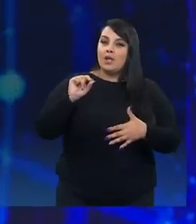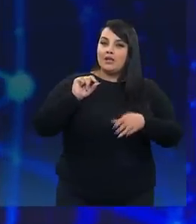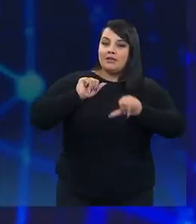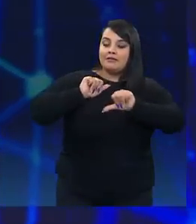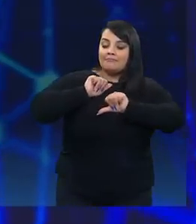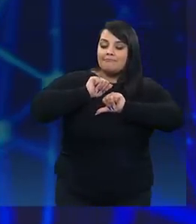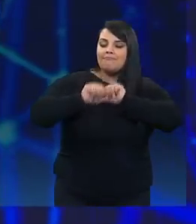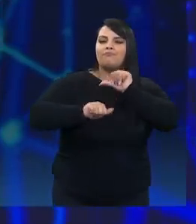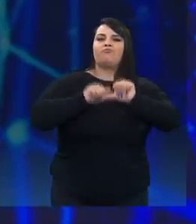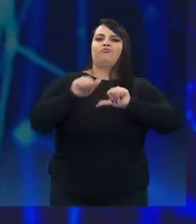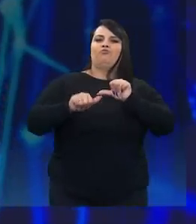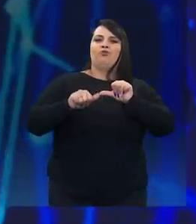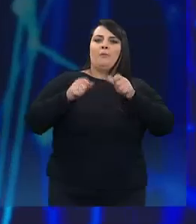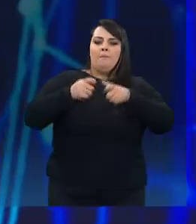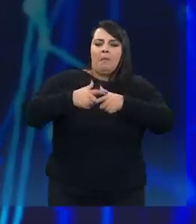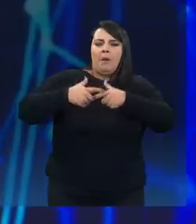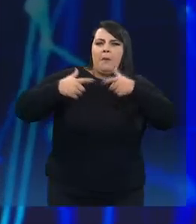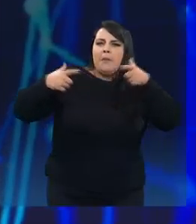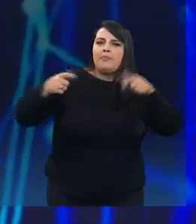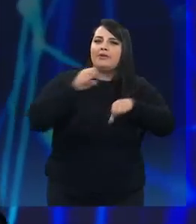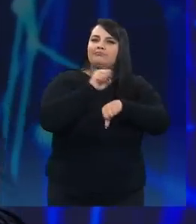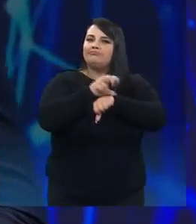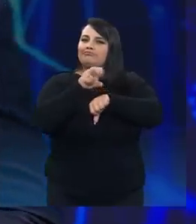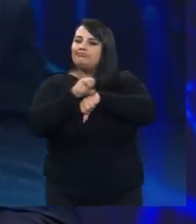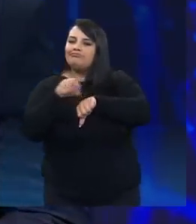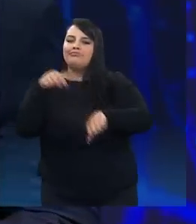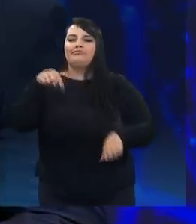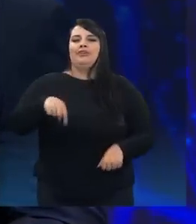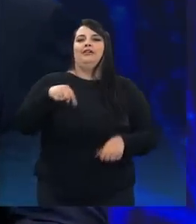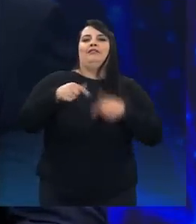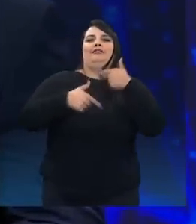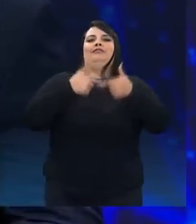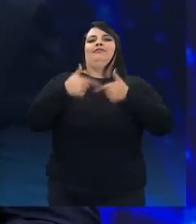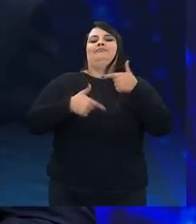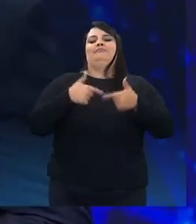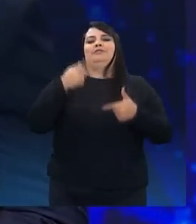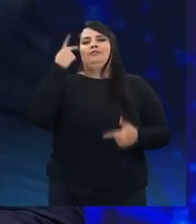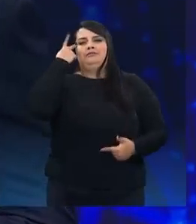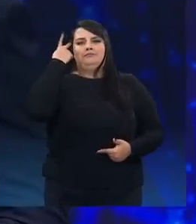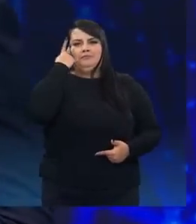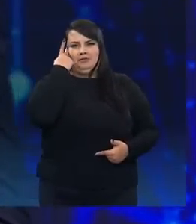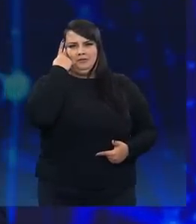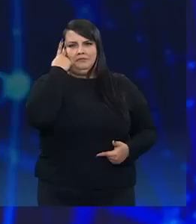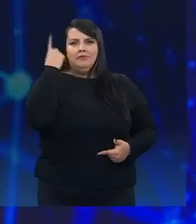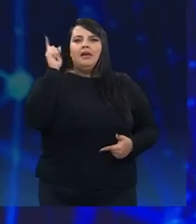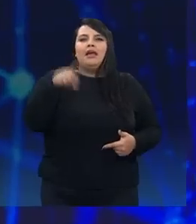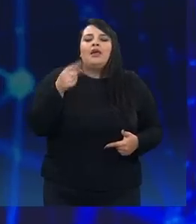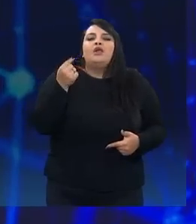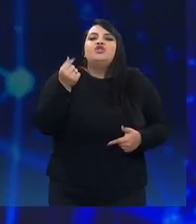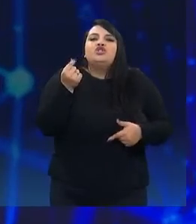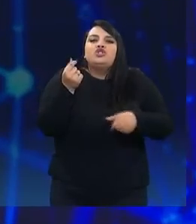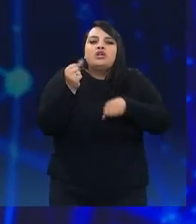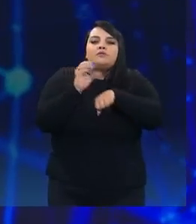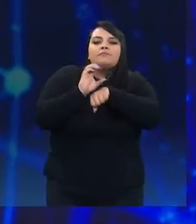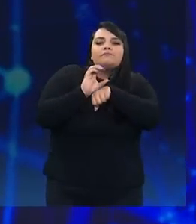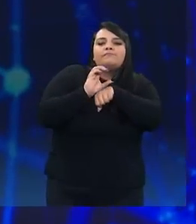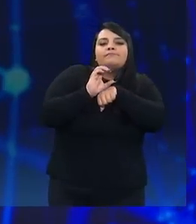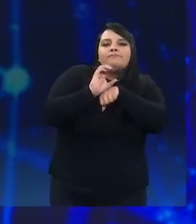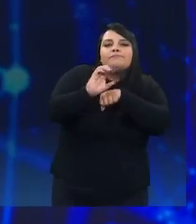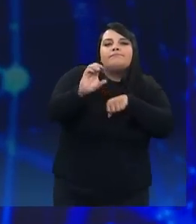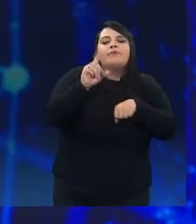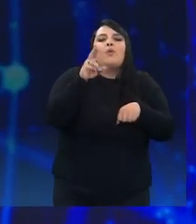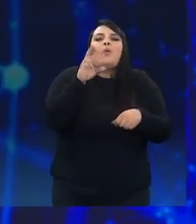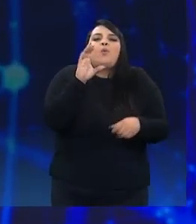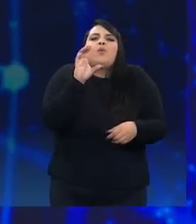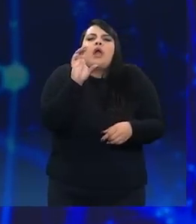gerar emprego diminuindo a carga tributária. Eu estou falando que eu vou gerar emprego dando crédito para o micro e para o pequeno empreendedor, investindo